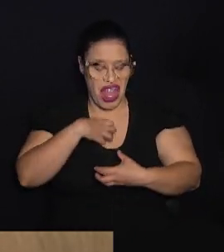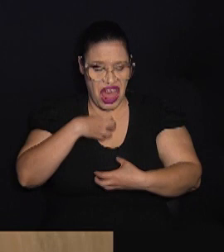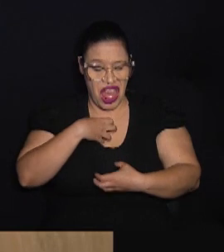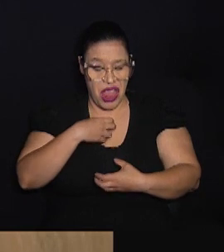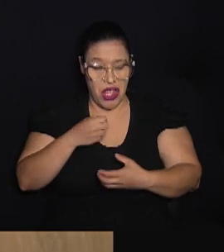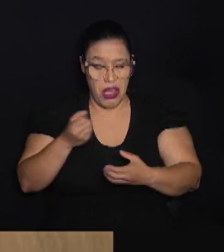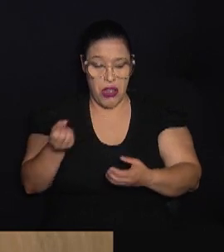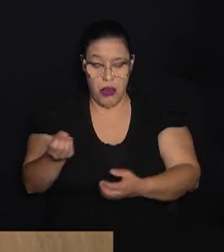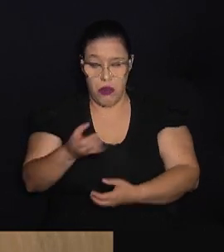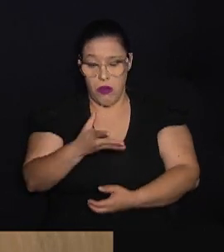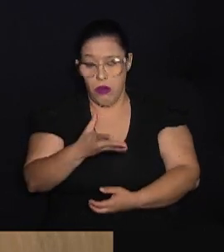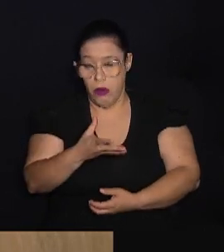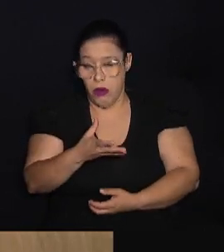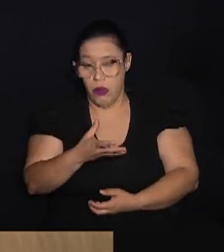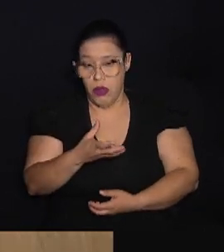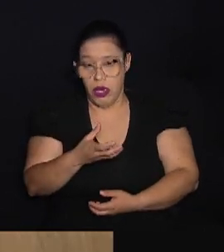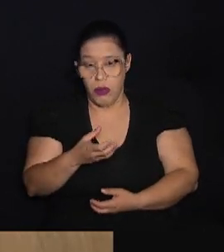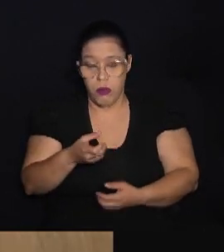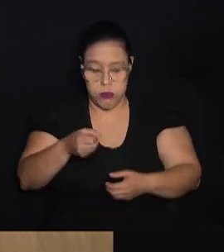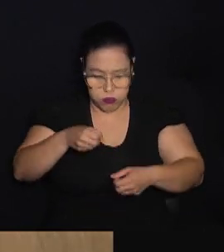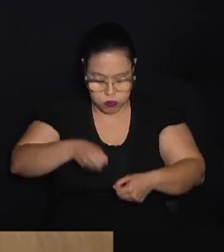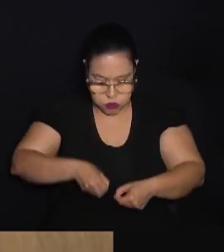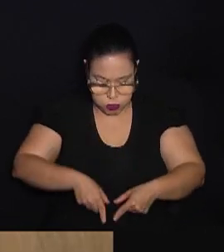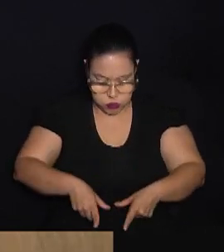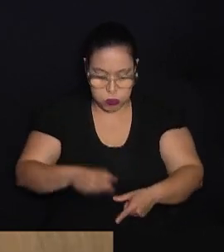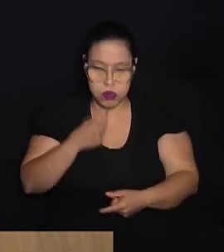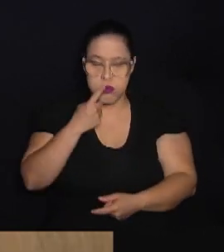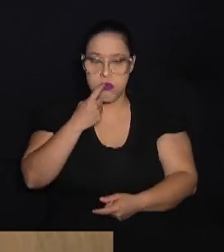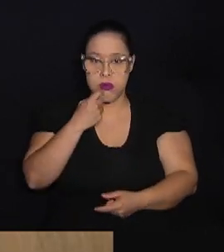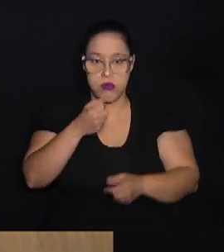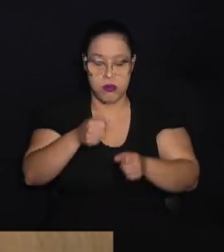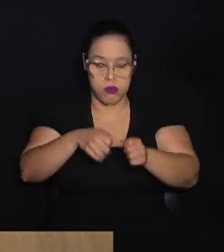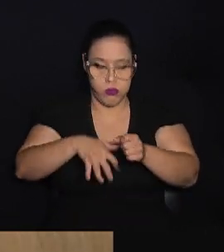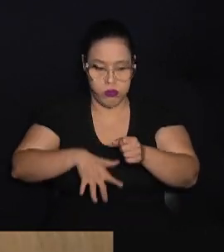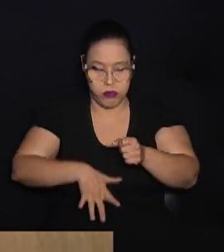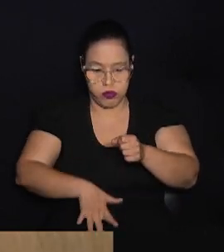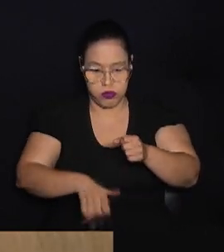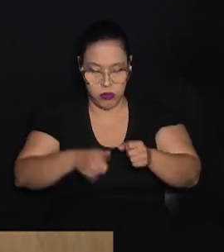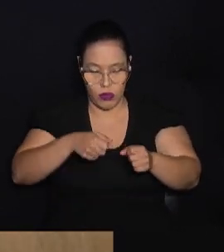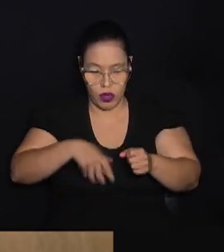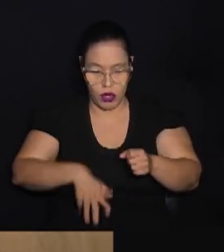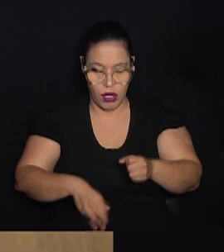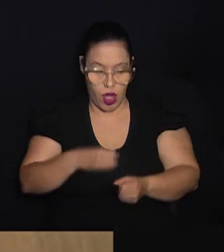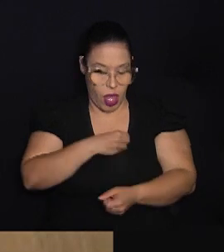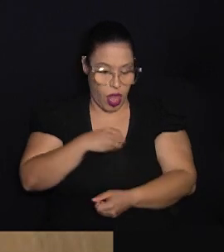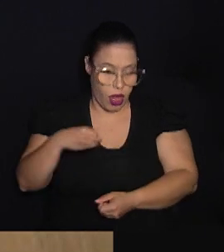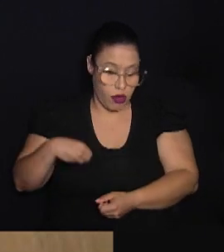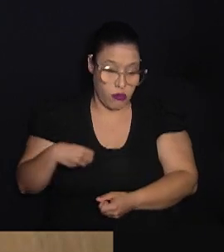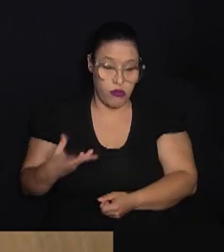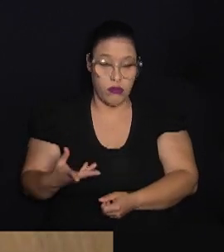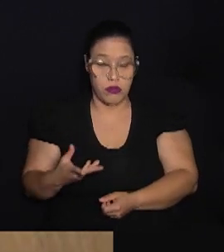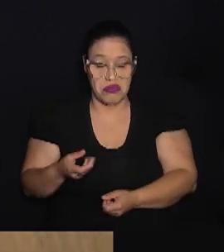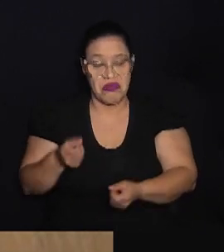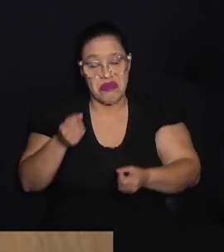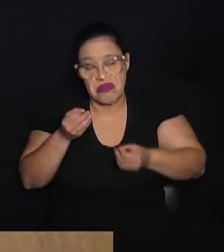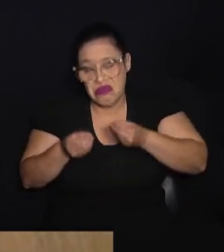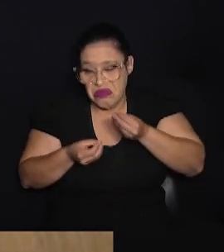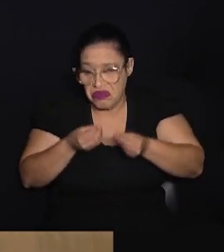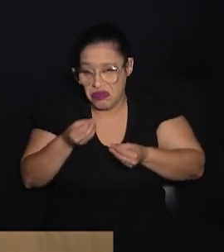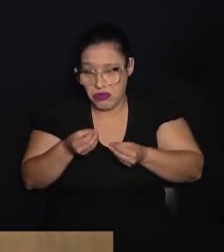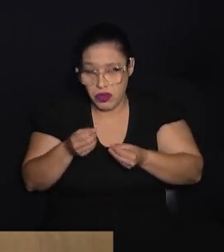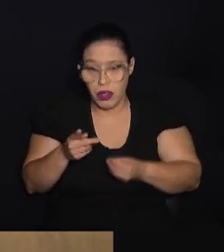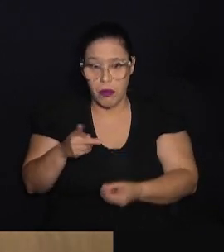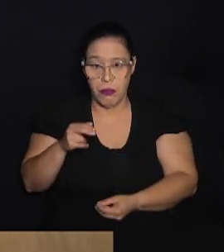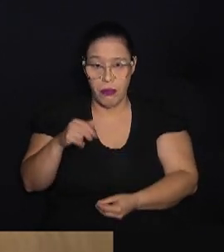quê? Porque ele dá sintomas de sangramento. Então, você pode, apesar de você não ter um exame de rastreamento efetivo, como é o